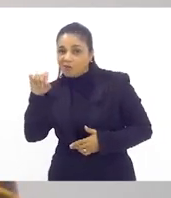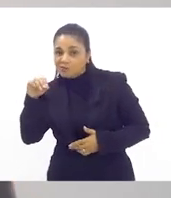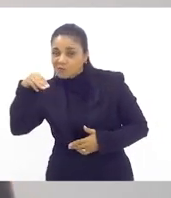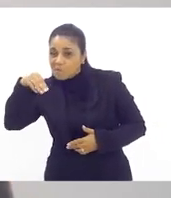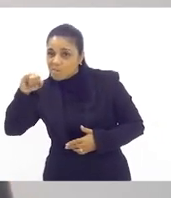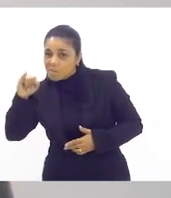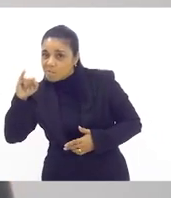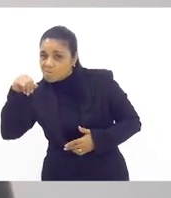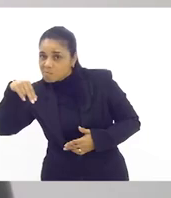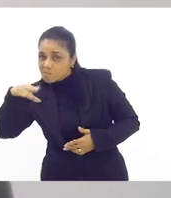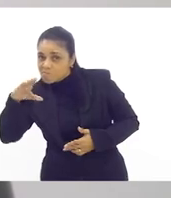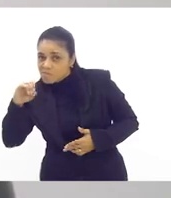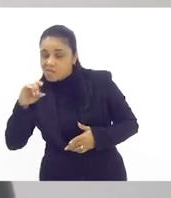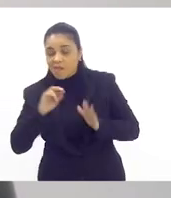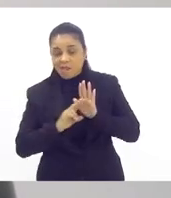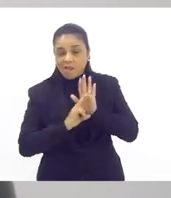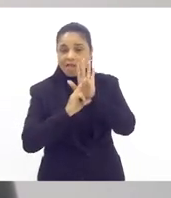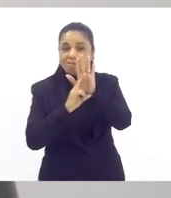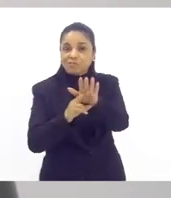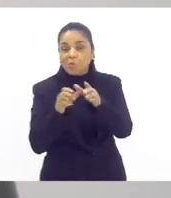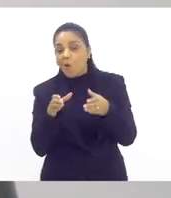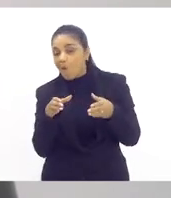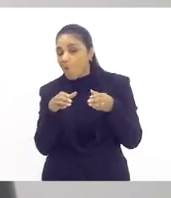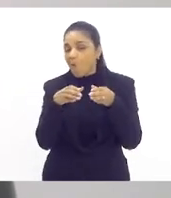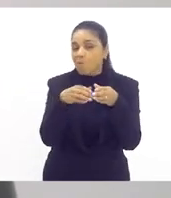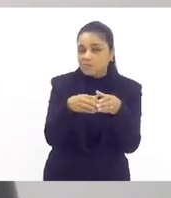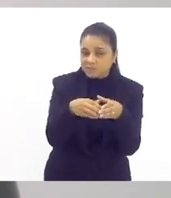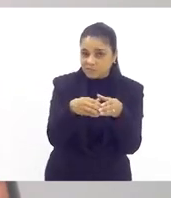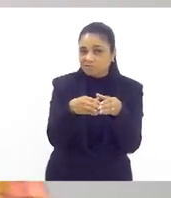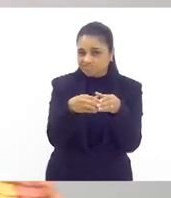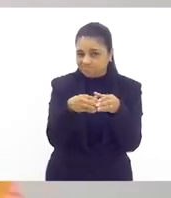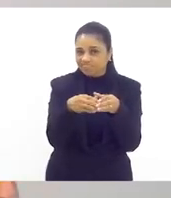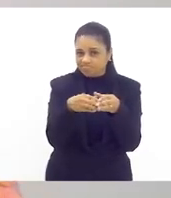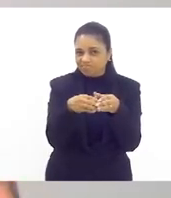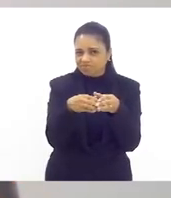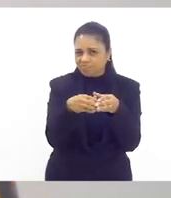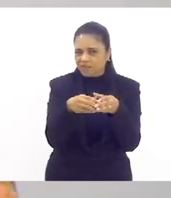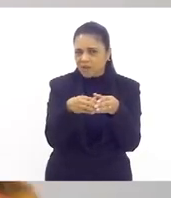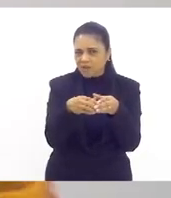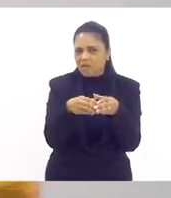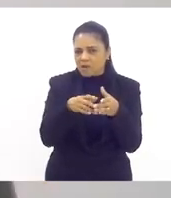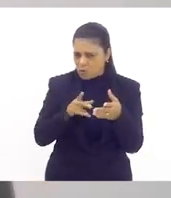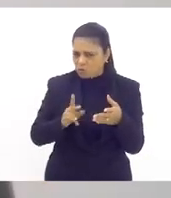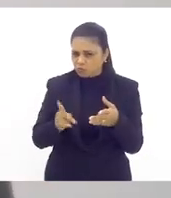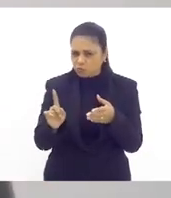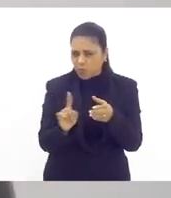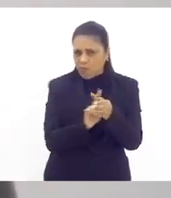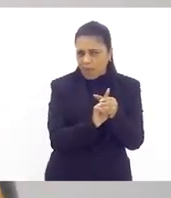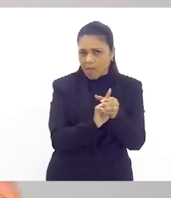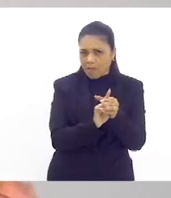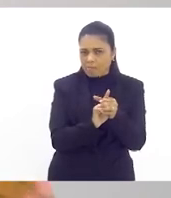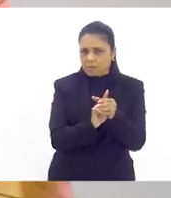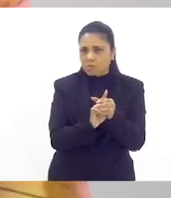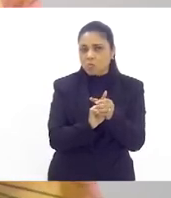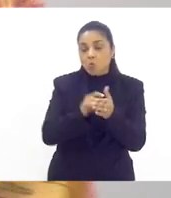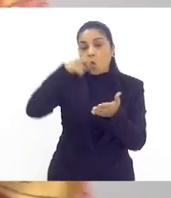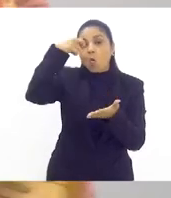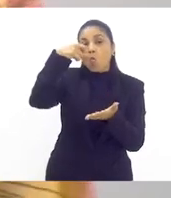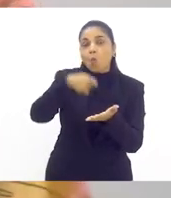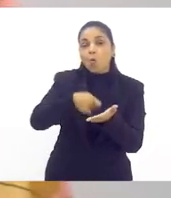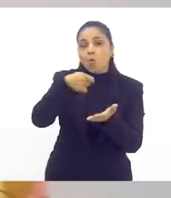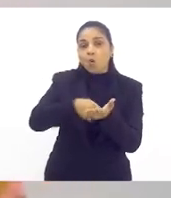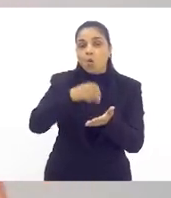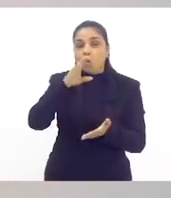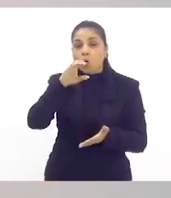Preside uma ele presidiu uma comissão né e acho que ainda é membro dela que é a comissão do cúmplice e